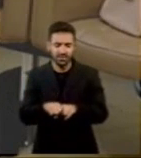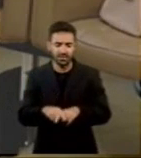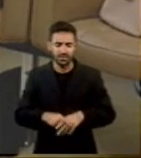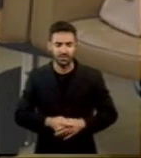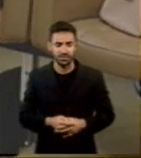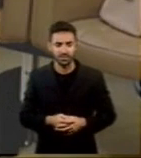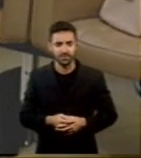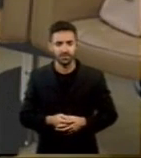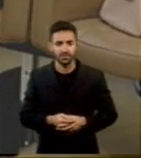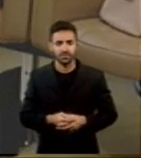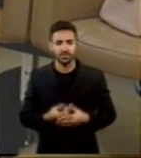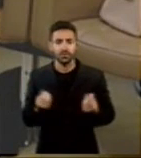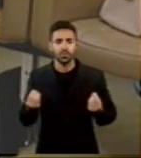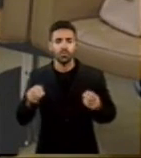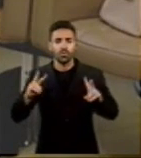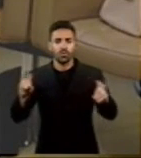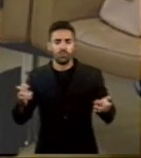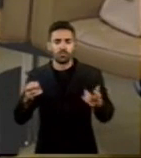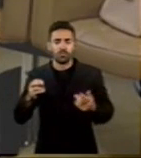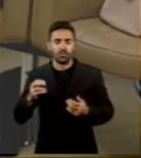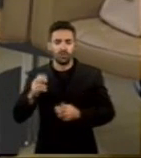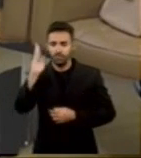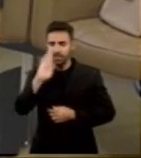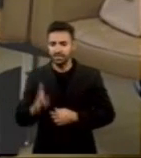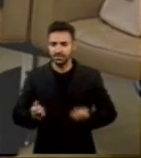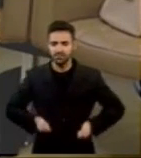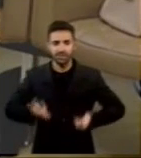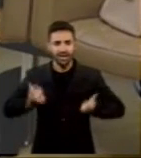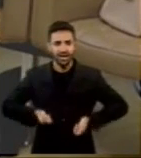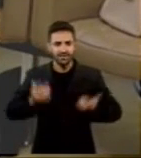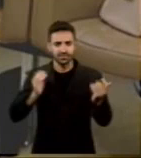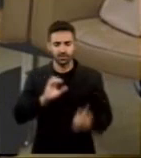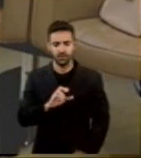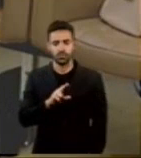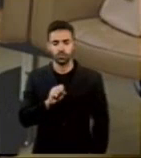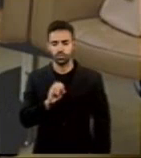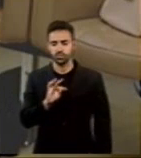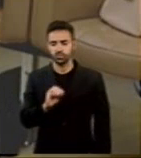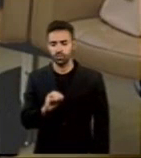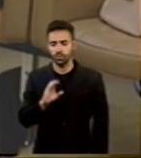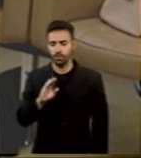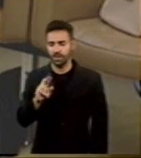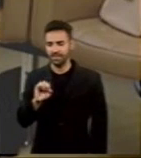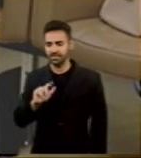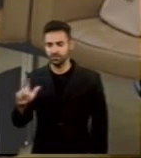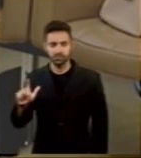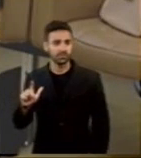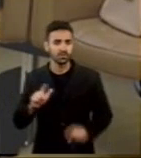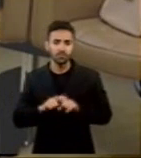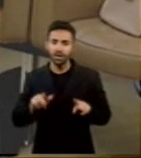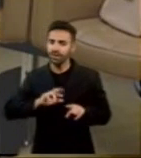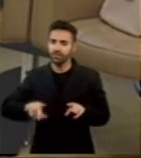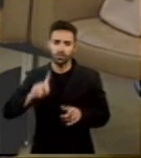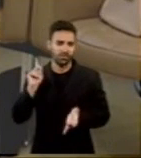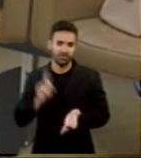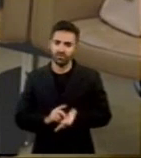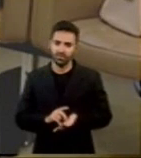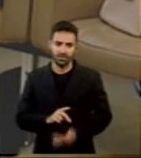em relação à questão do custo Brasil, isso não é verdade. Isso não é verdade. Nós